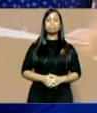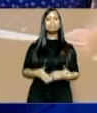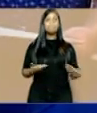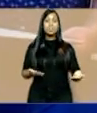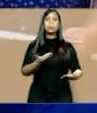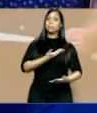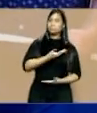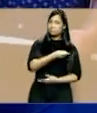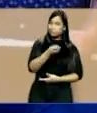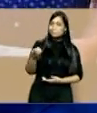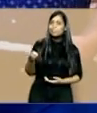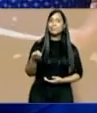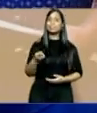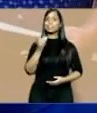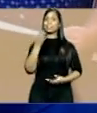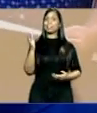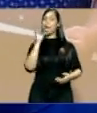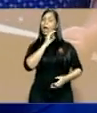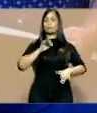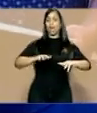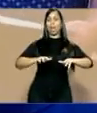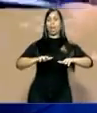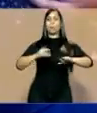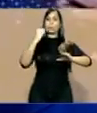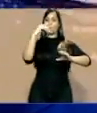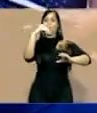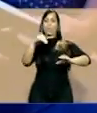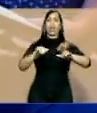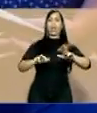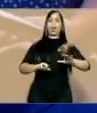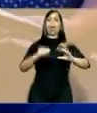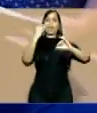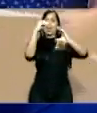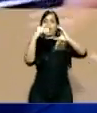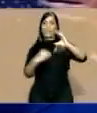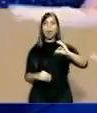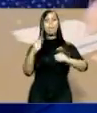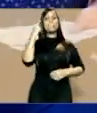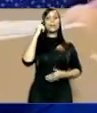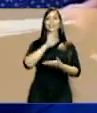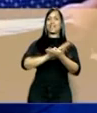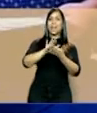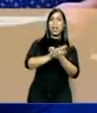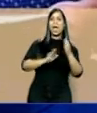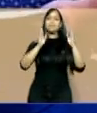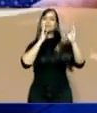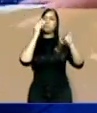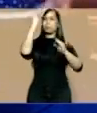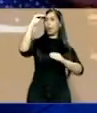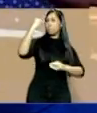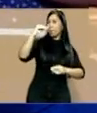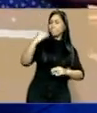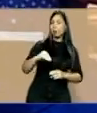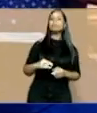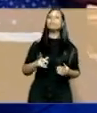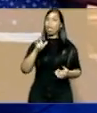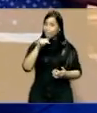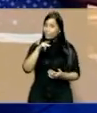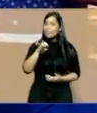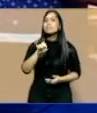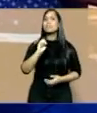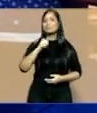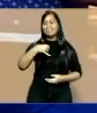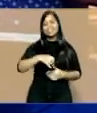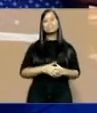Meus amigos, vocês aí com os dedinhos ágeis na internet, achando postando que estão sem pensar, colocando sem pensar. Isso é crime. Ô